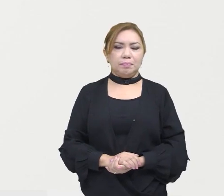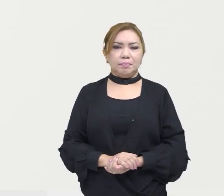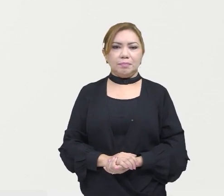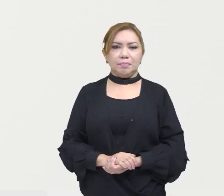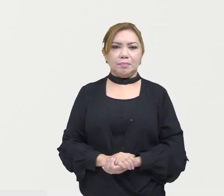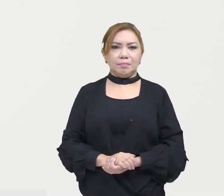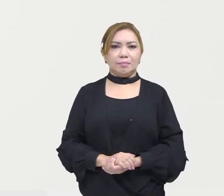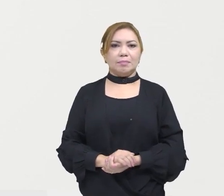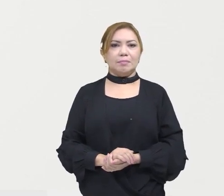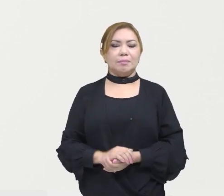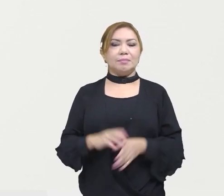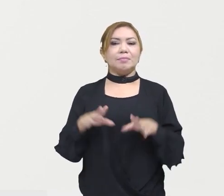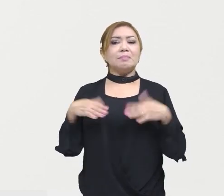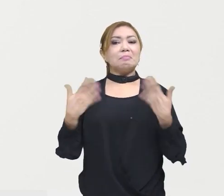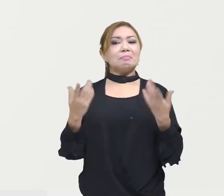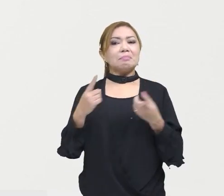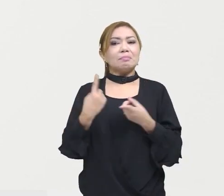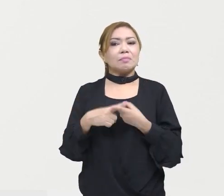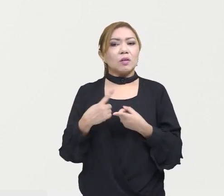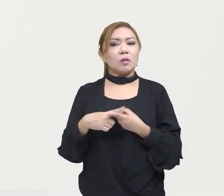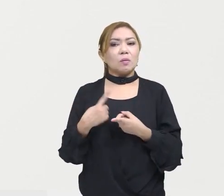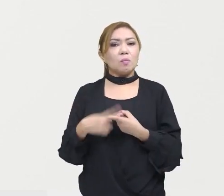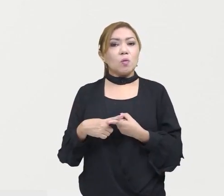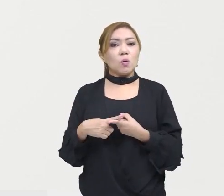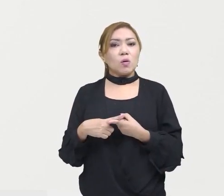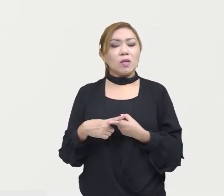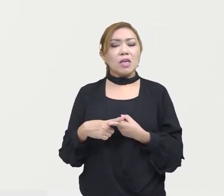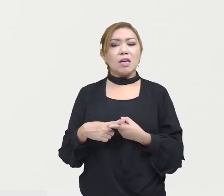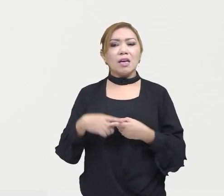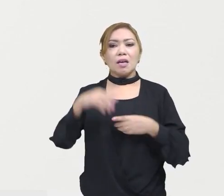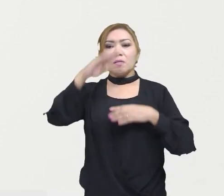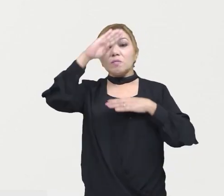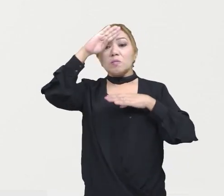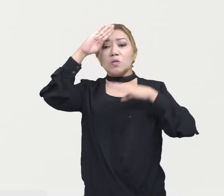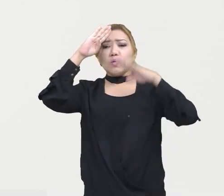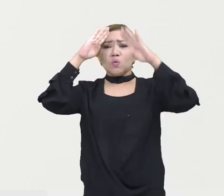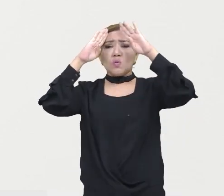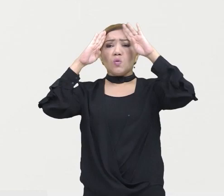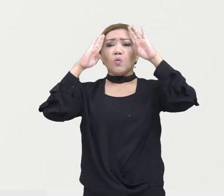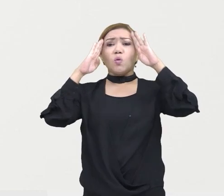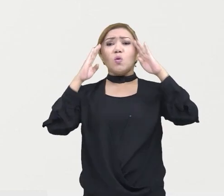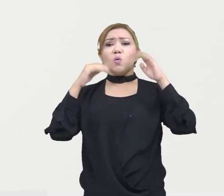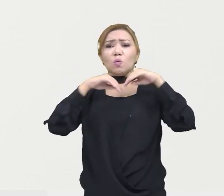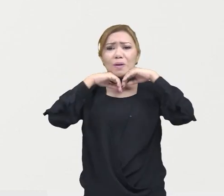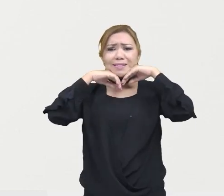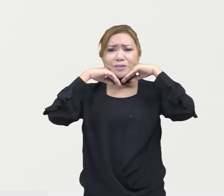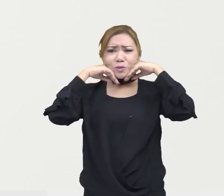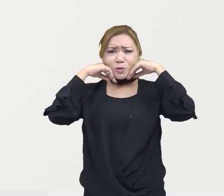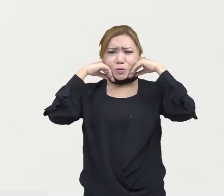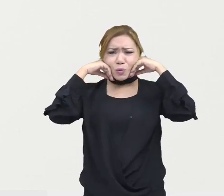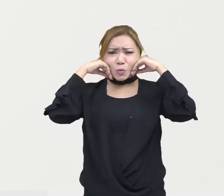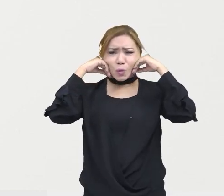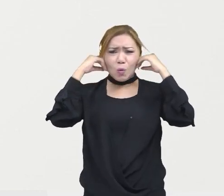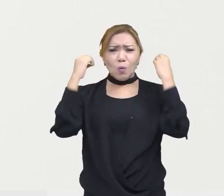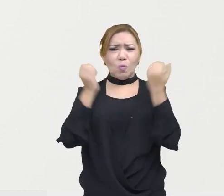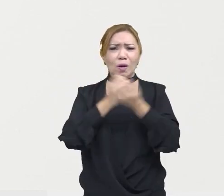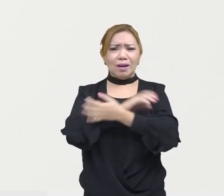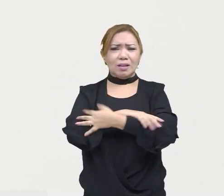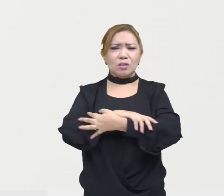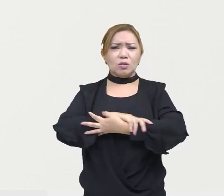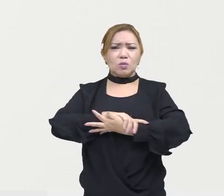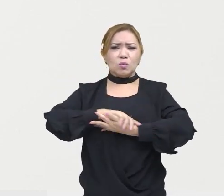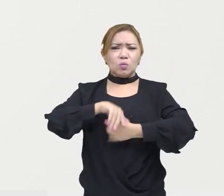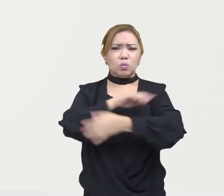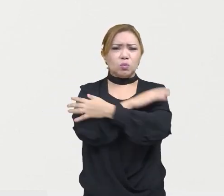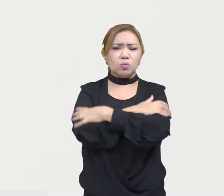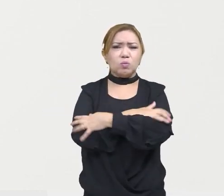Qual a função do suor em nosso corpo? Por que nós suamos, né? O que que o suor,